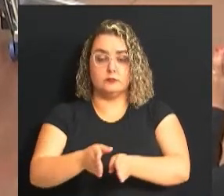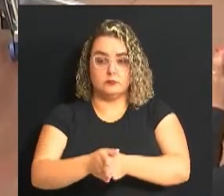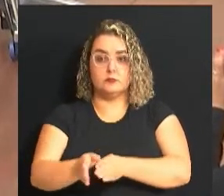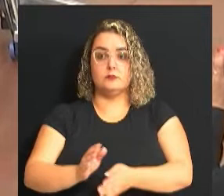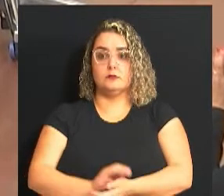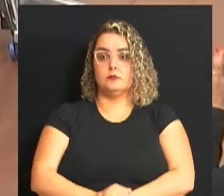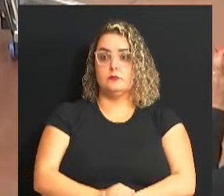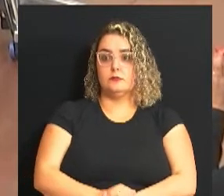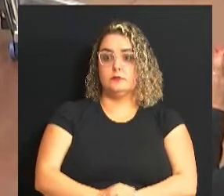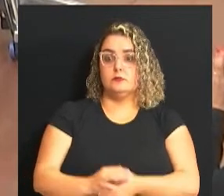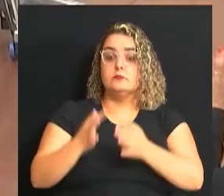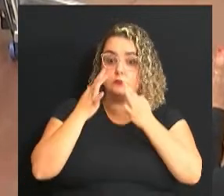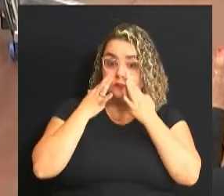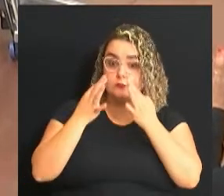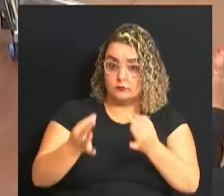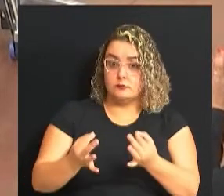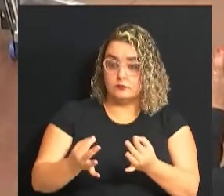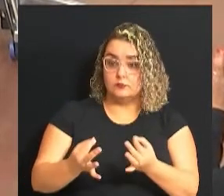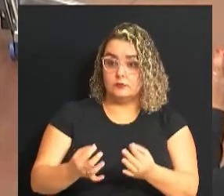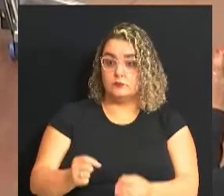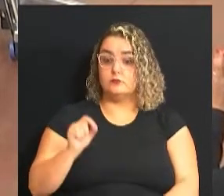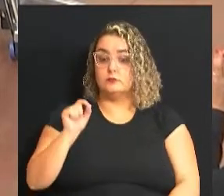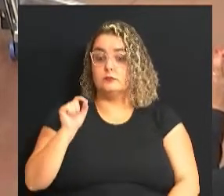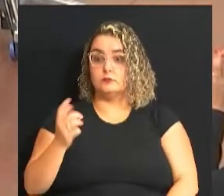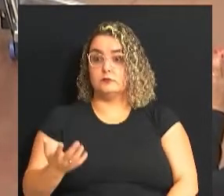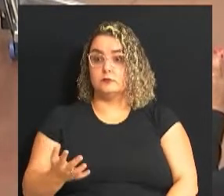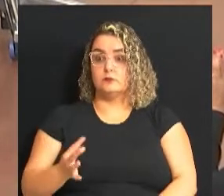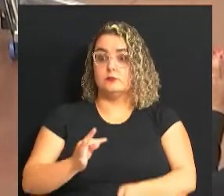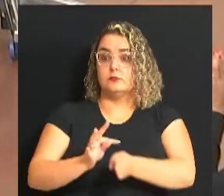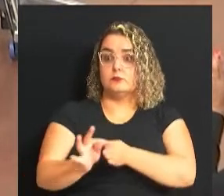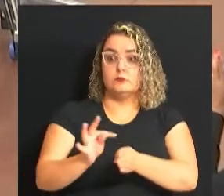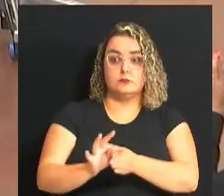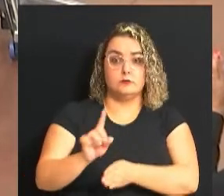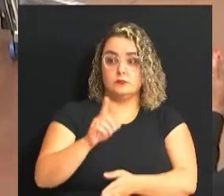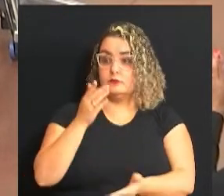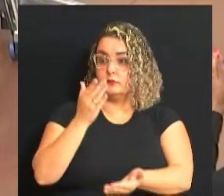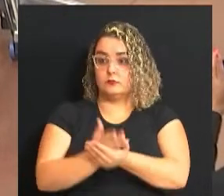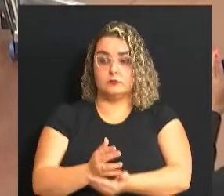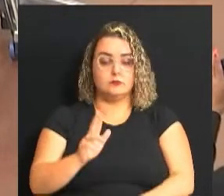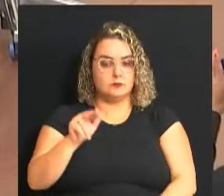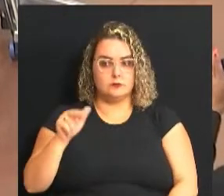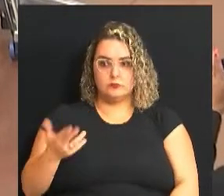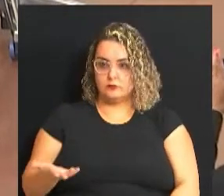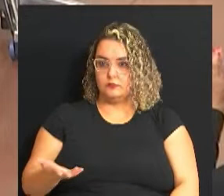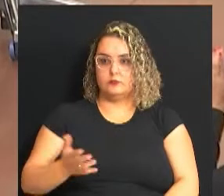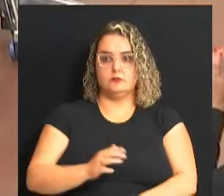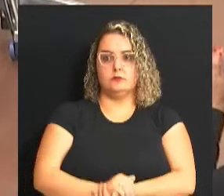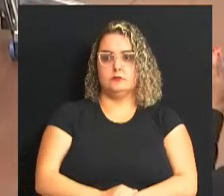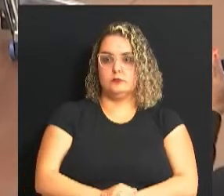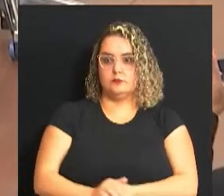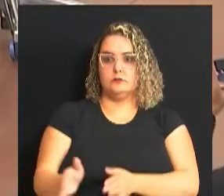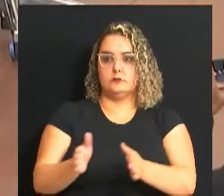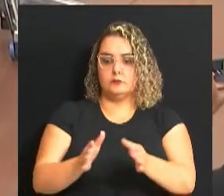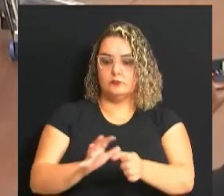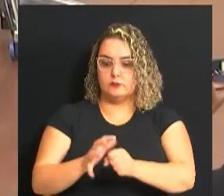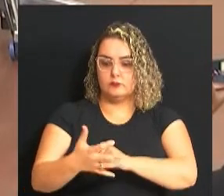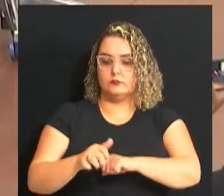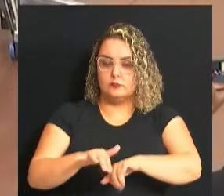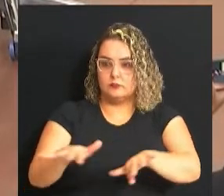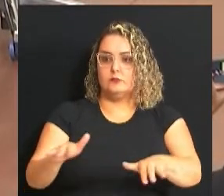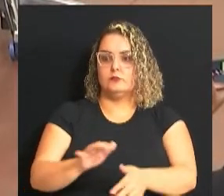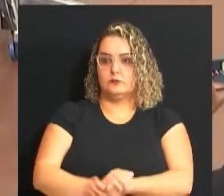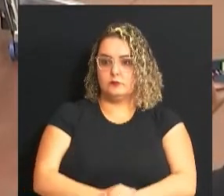chamando a atenção para o fato de que o Conselho Tutelar não parou em momento algum durante essa pandemia, e